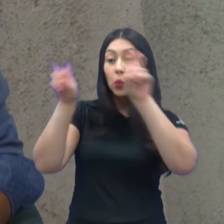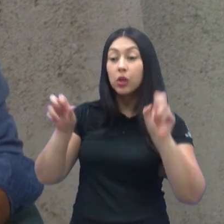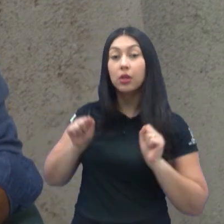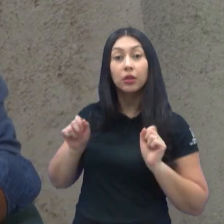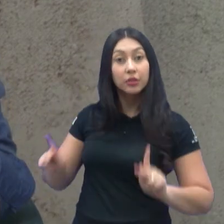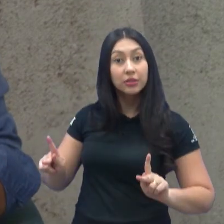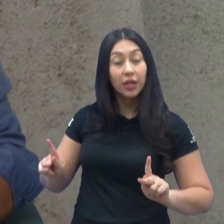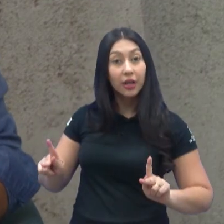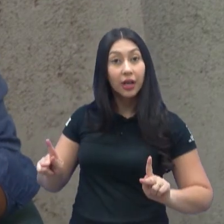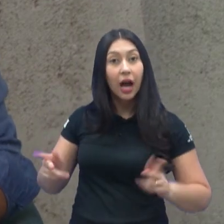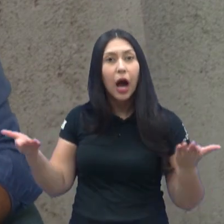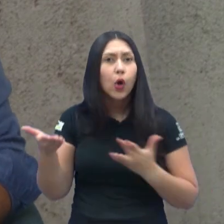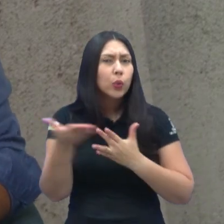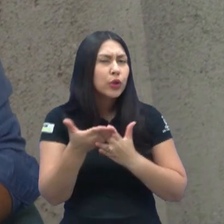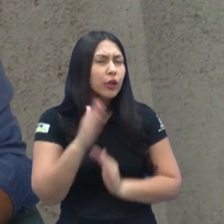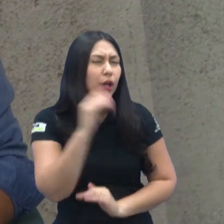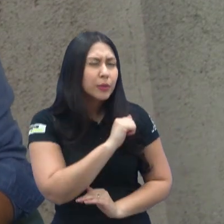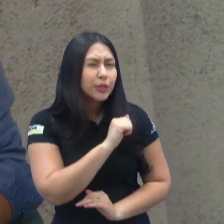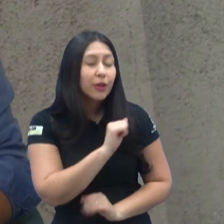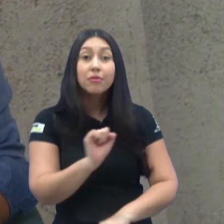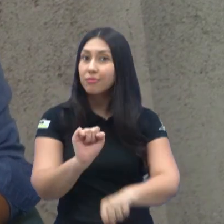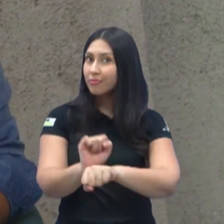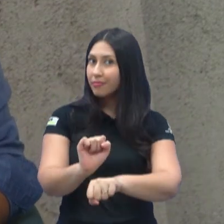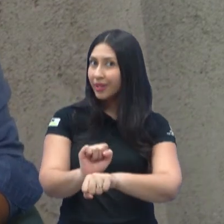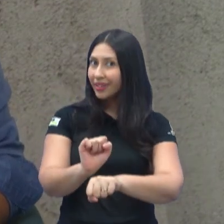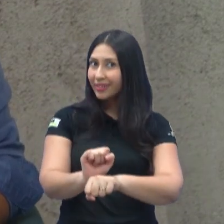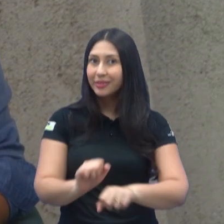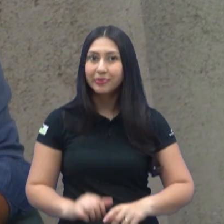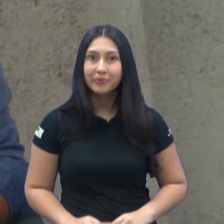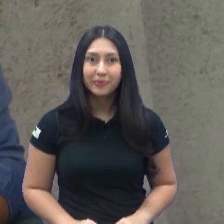Mercado faz rapidinho intervalo, não sai daí que a gente volta já.